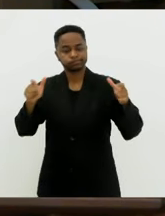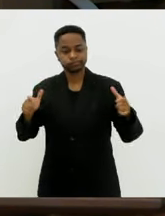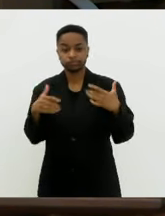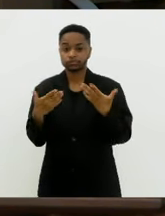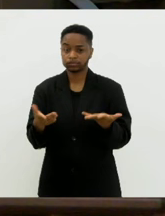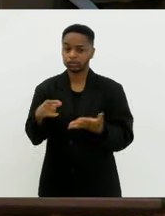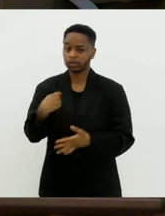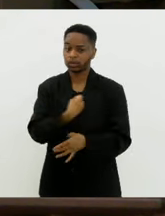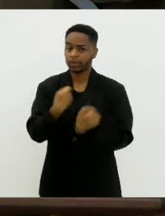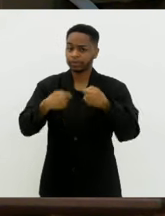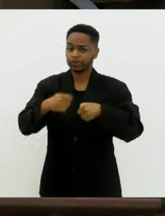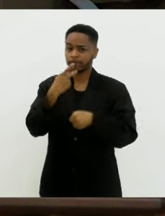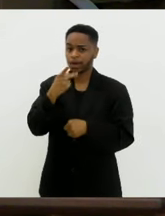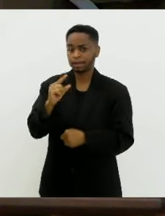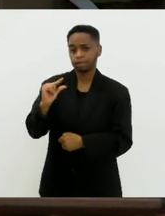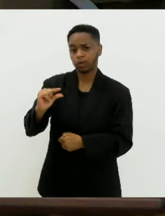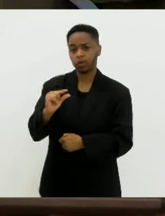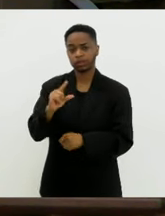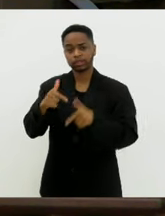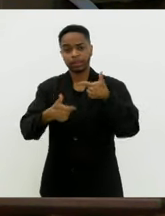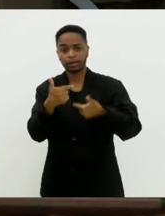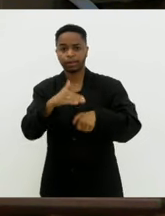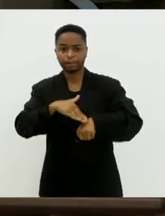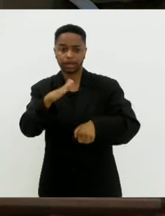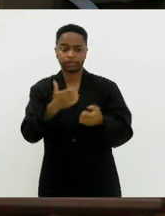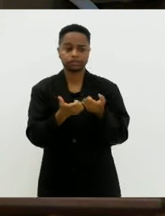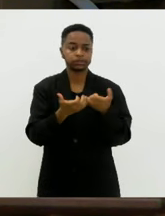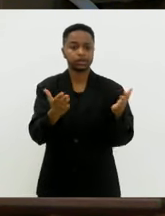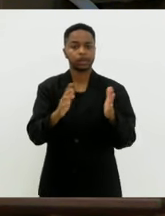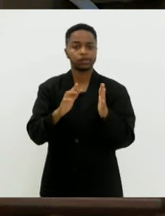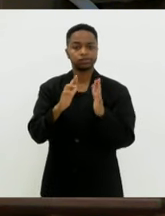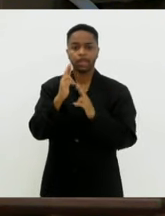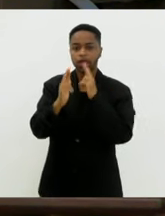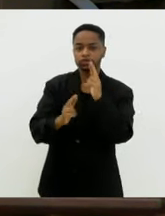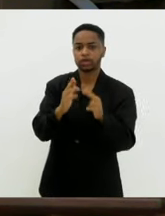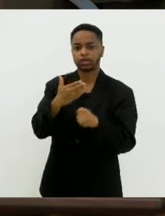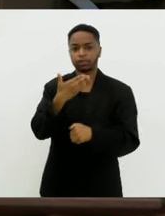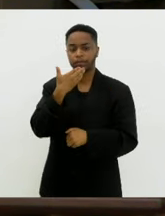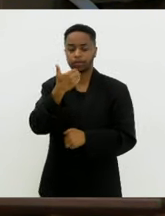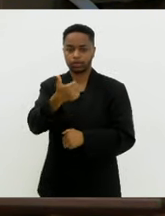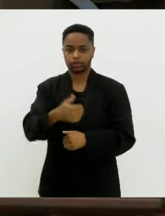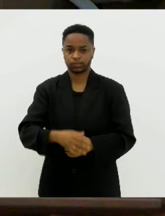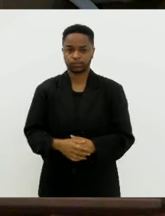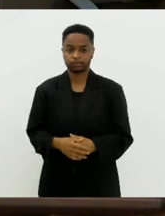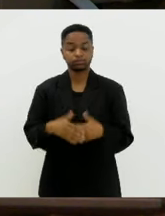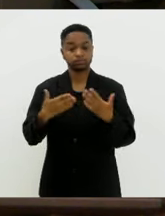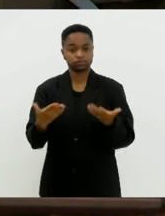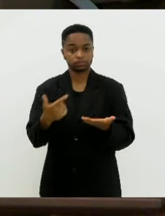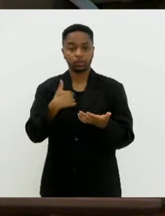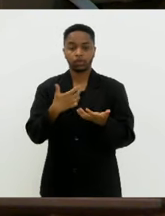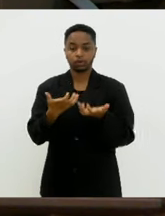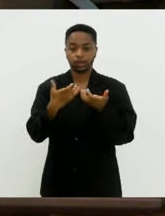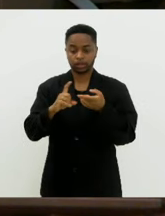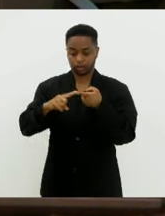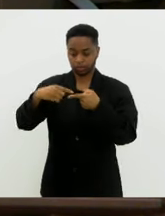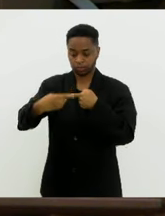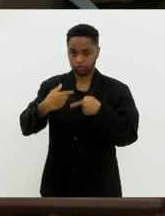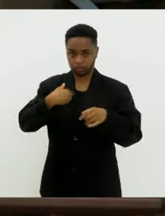que falar pouco, trabalhar mais e entregar mais. Mas eu gostaria, após o meu pronunciamento,